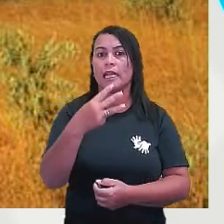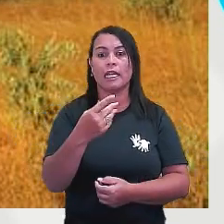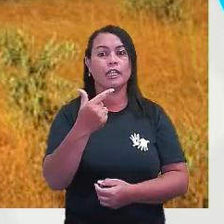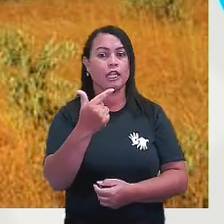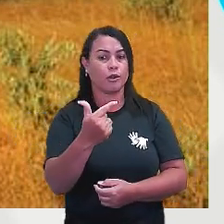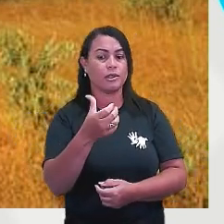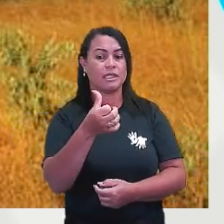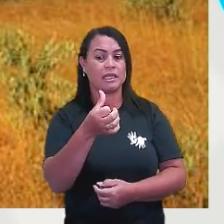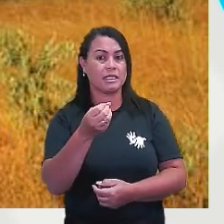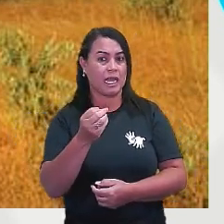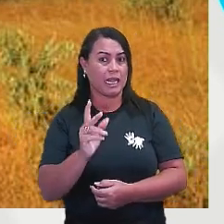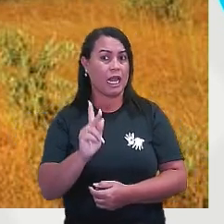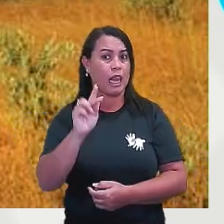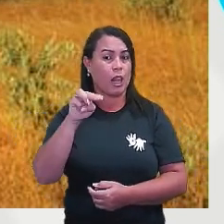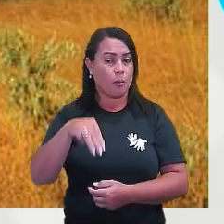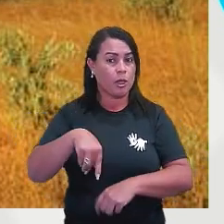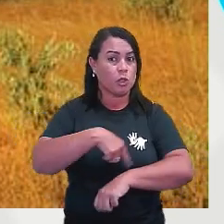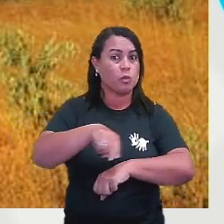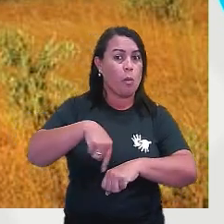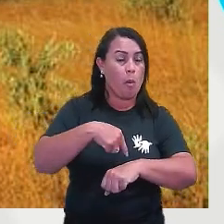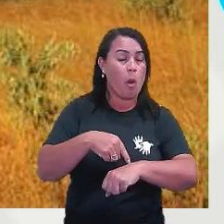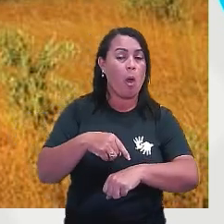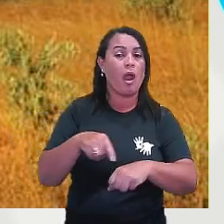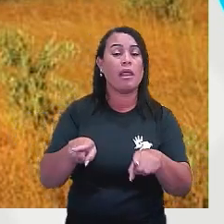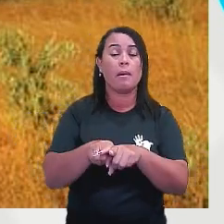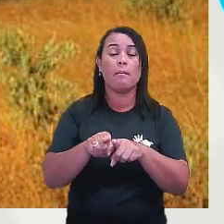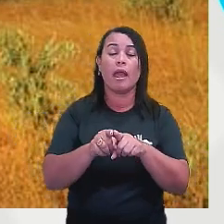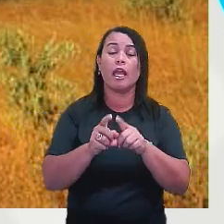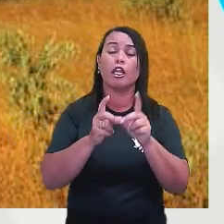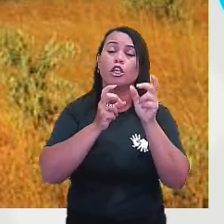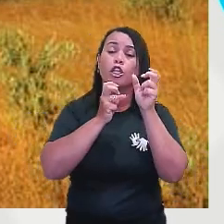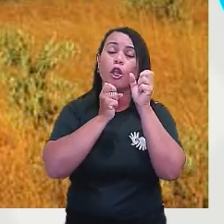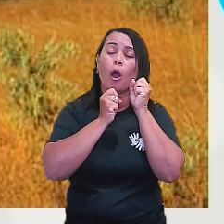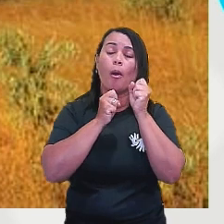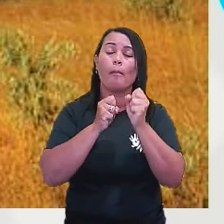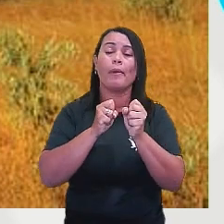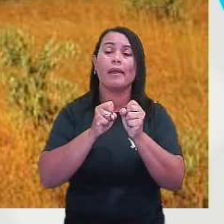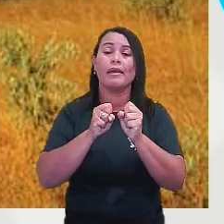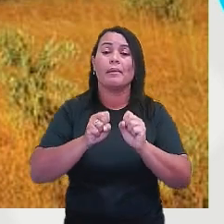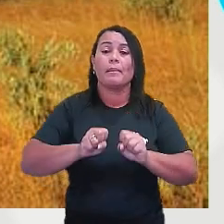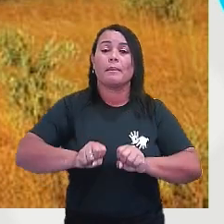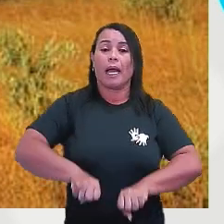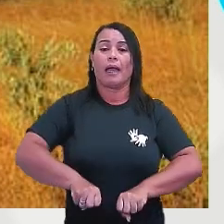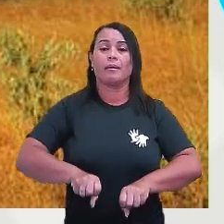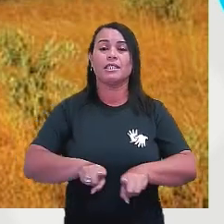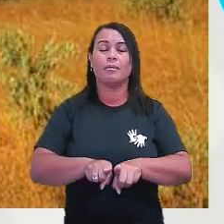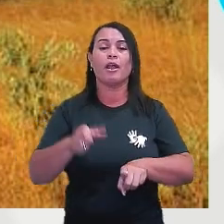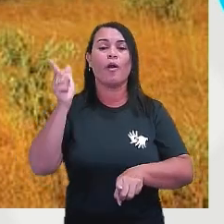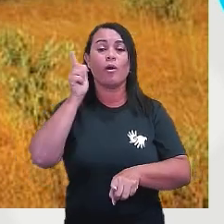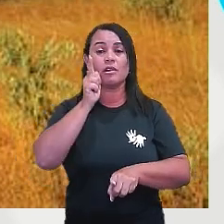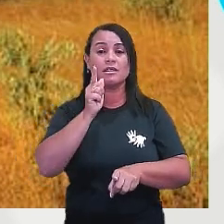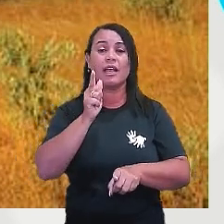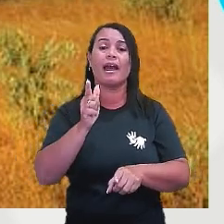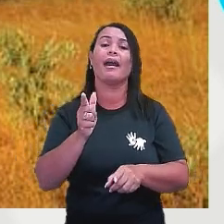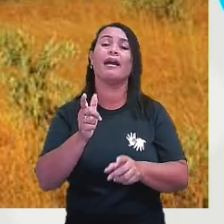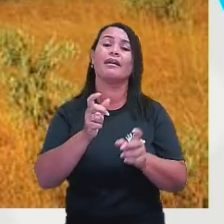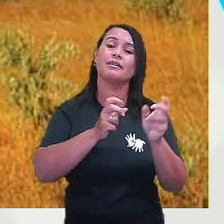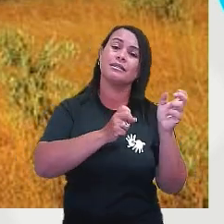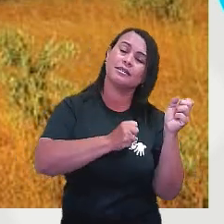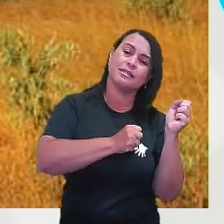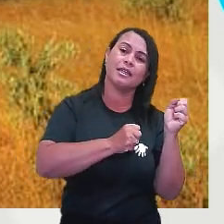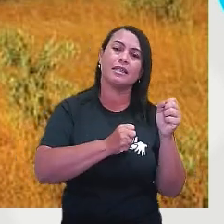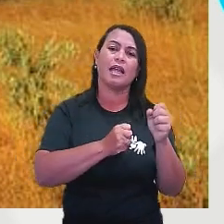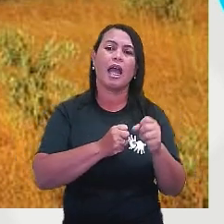hora. Dormem em pé, mas também podem se deitar. É o único animal que alcança a